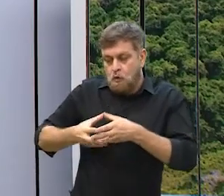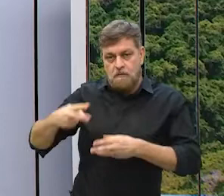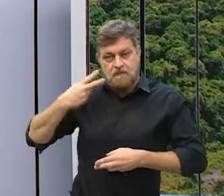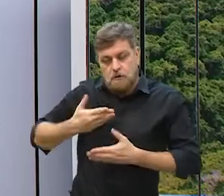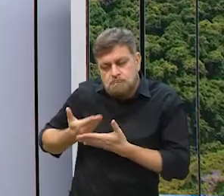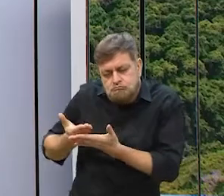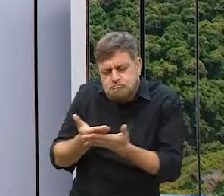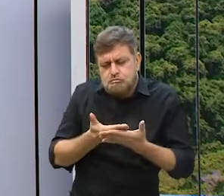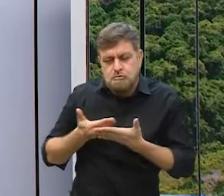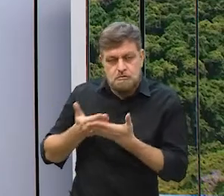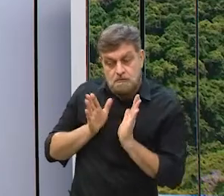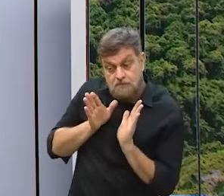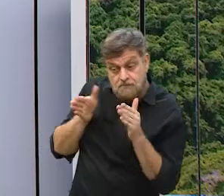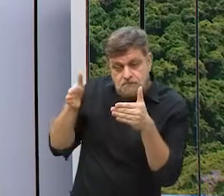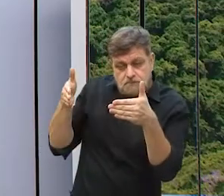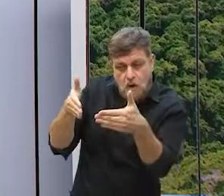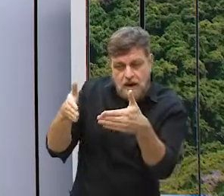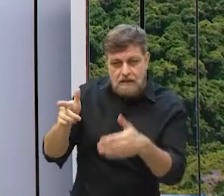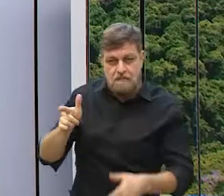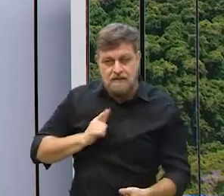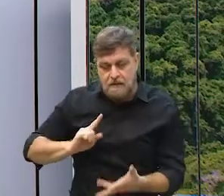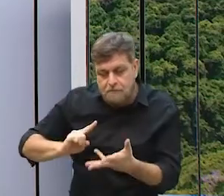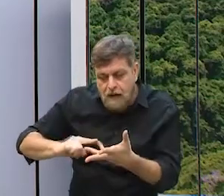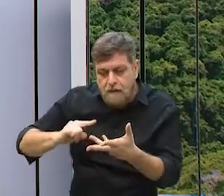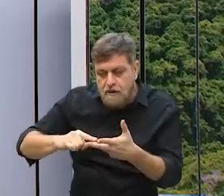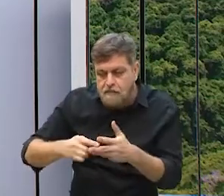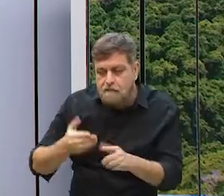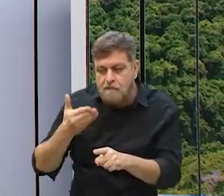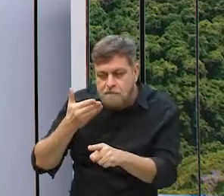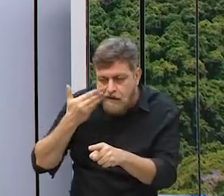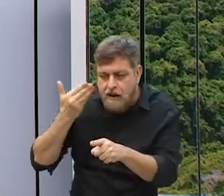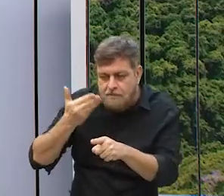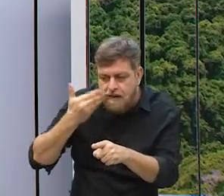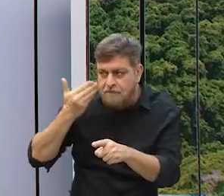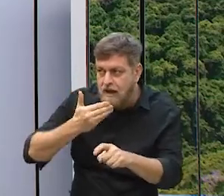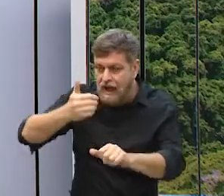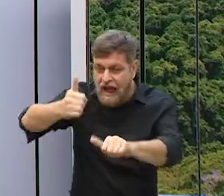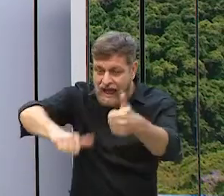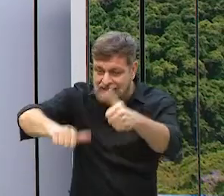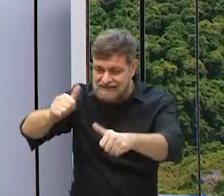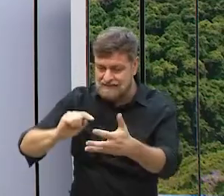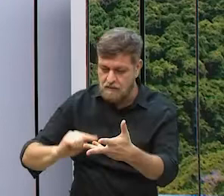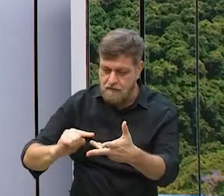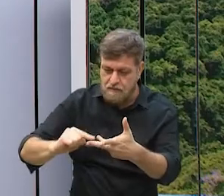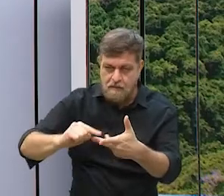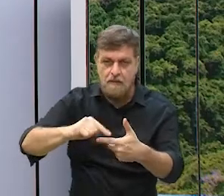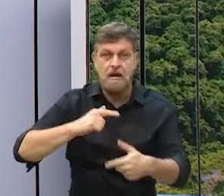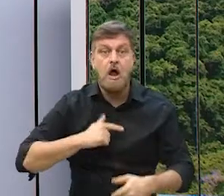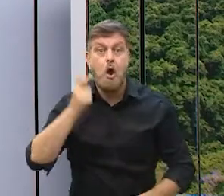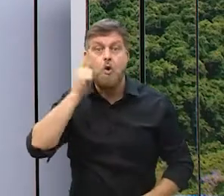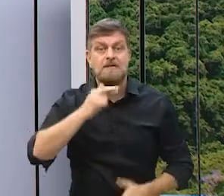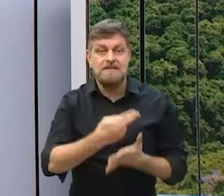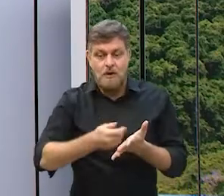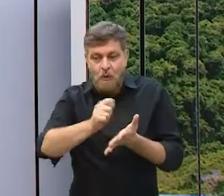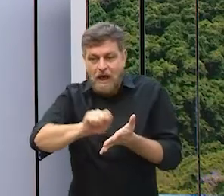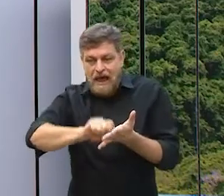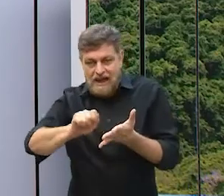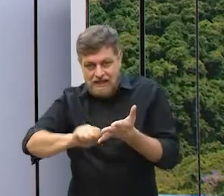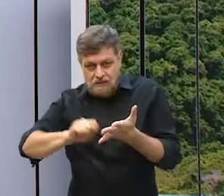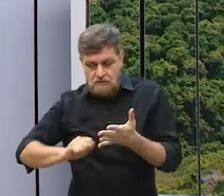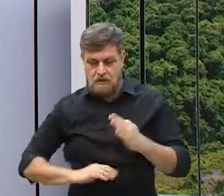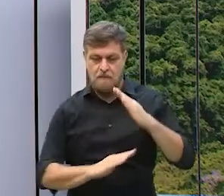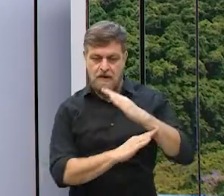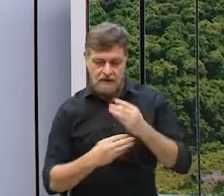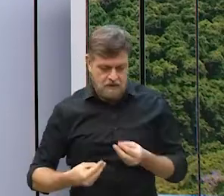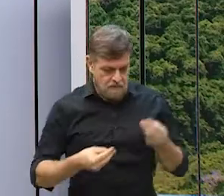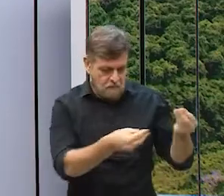Especial de Estudos para, ouvindo e analisando estas demandas, elaborar o relatório e apresentar, então, à Casa